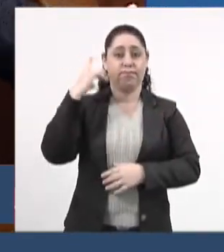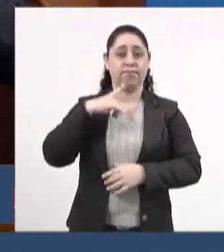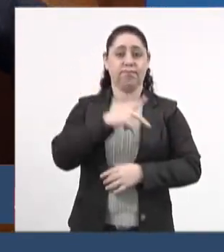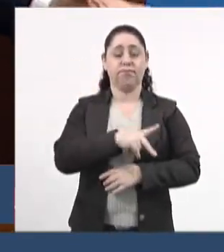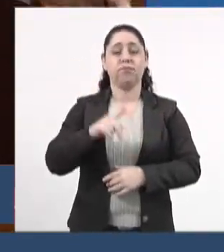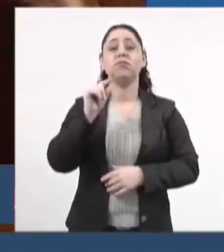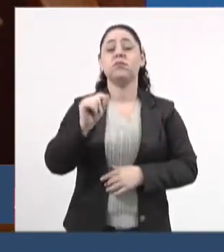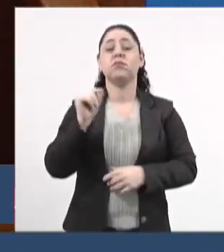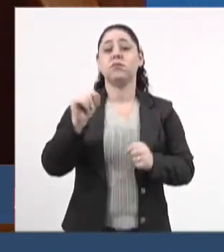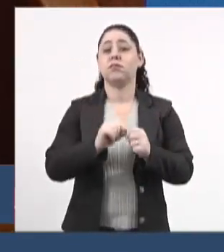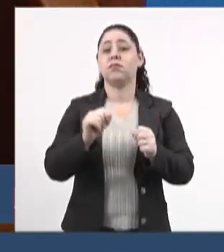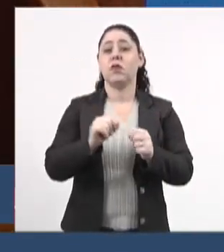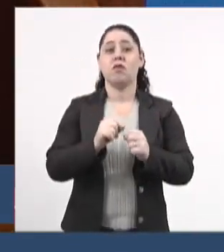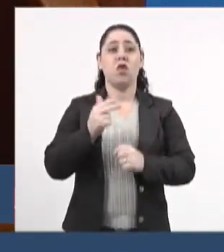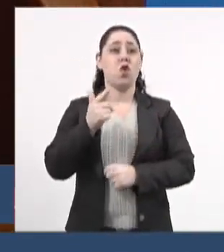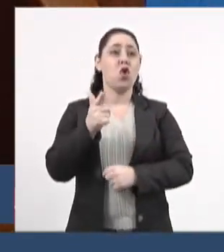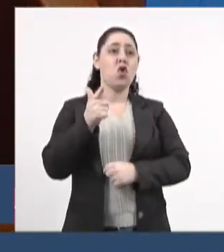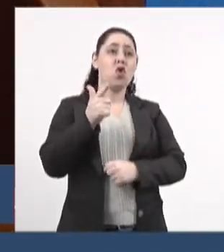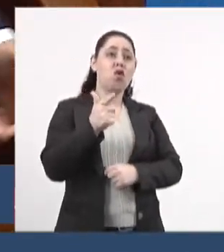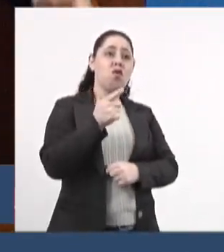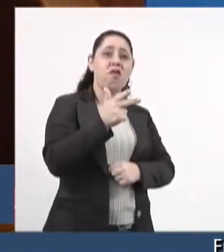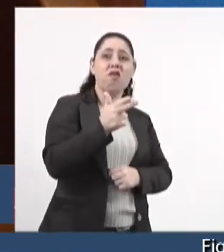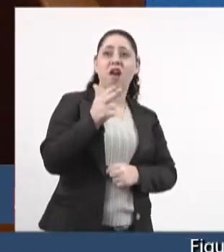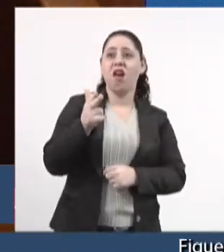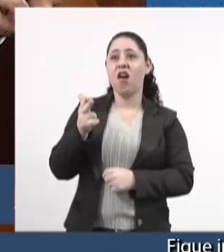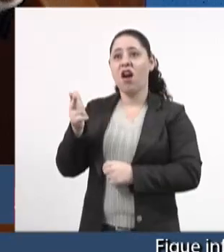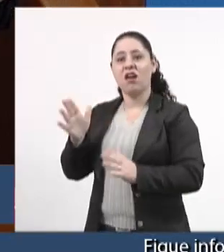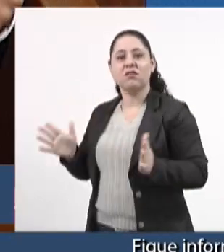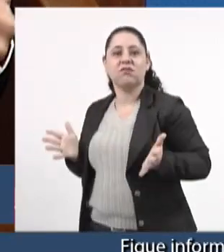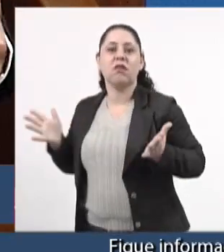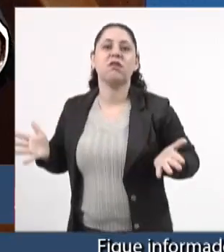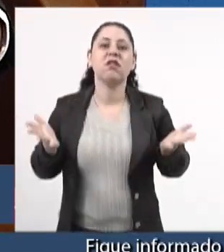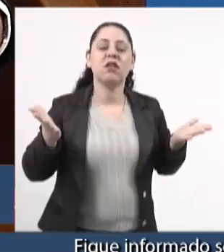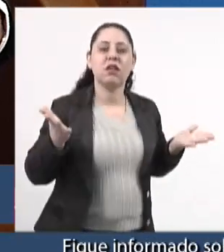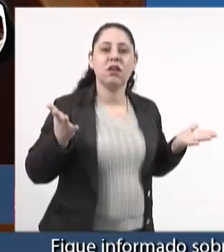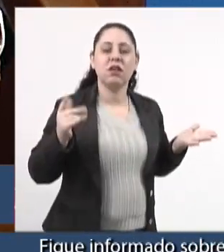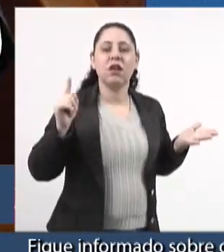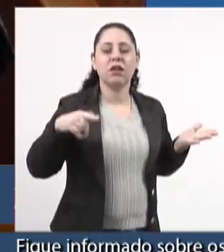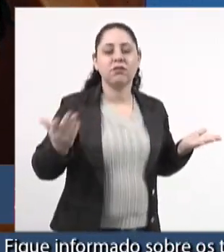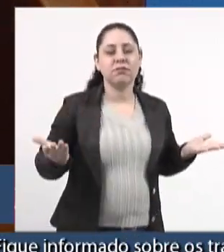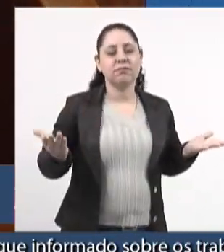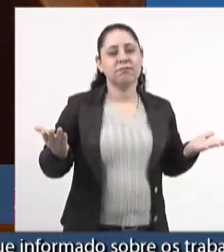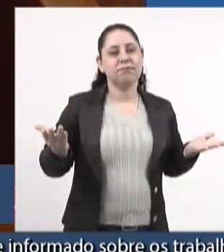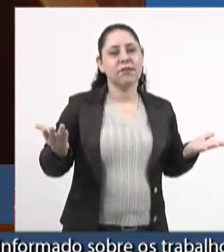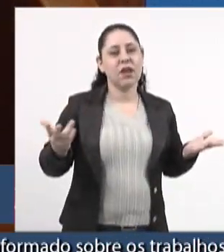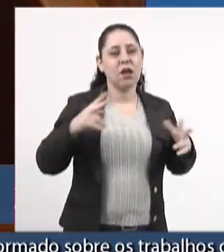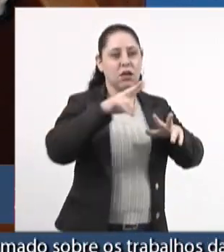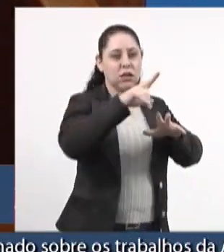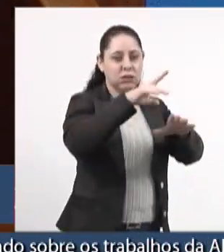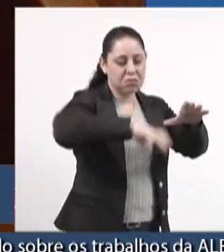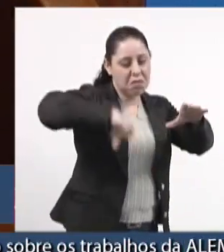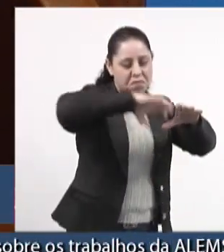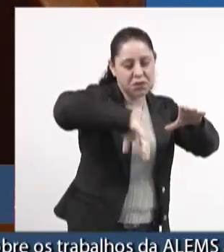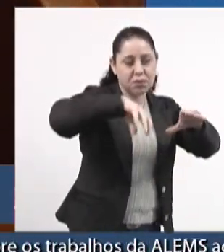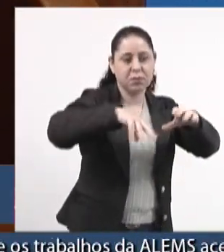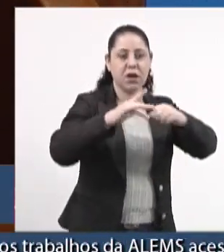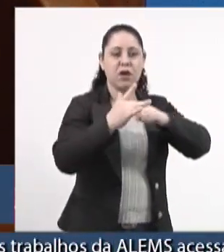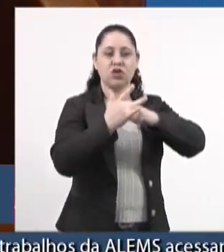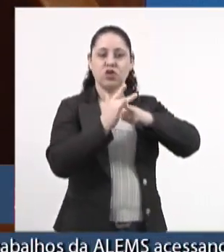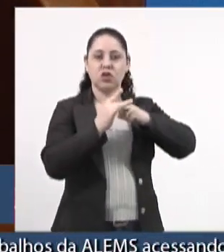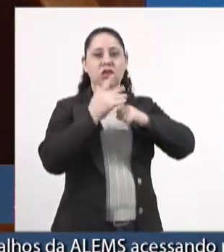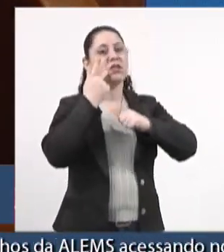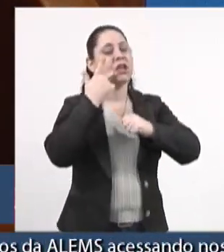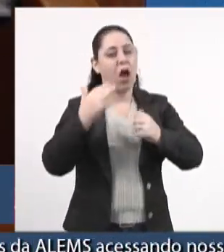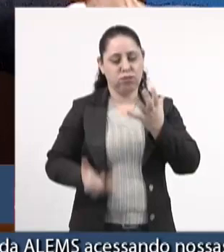presidente que fazia arminha e incentivava o garimpo ilegal, o desmatamento,